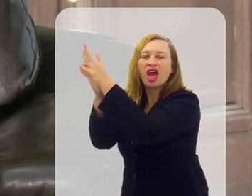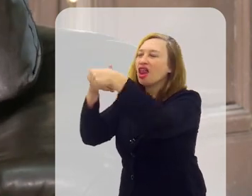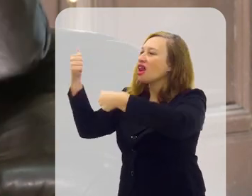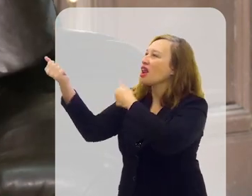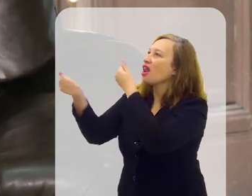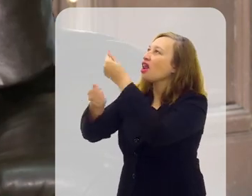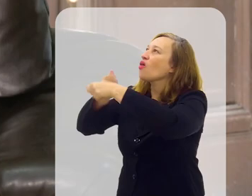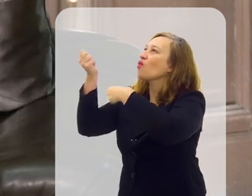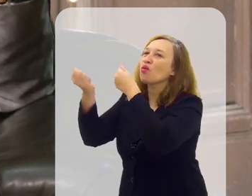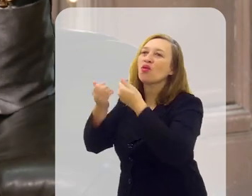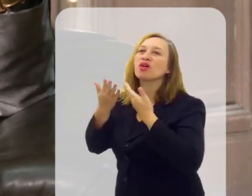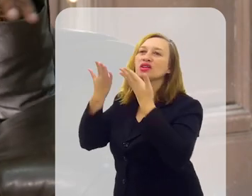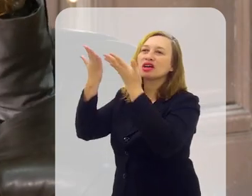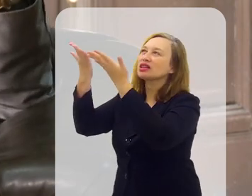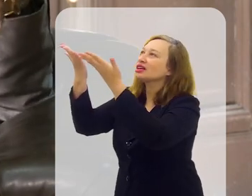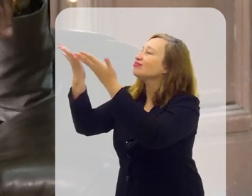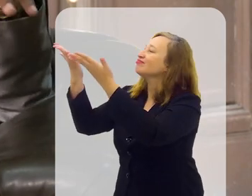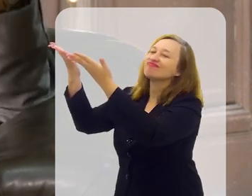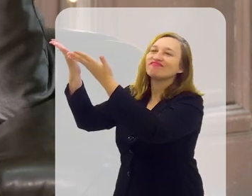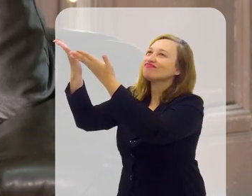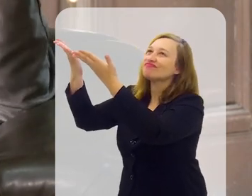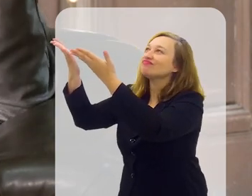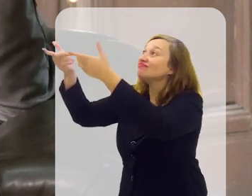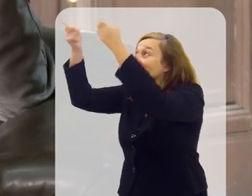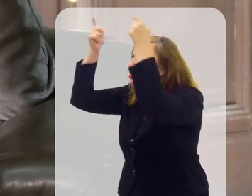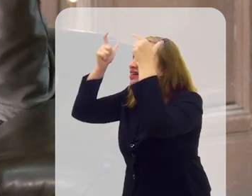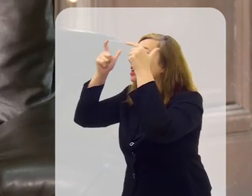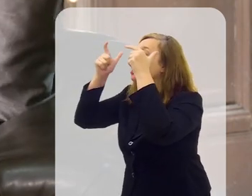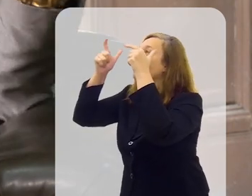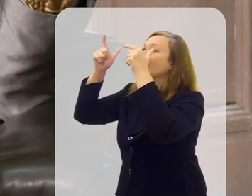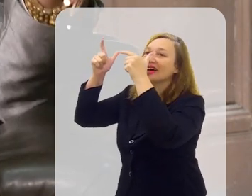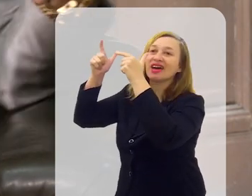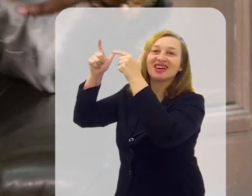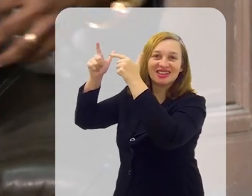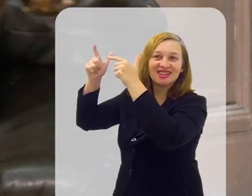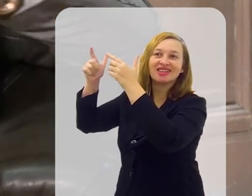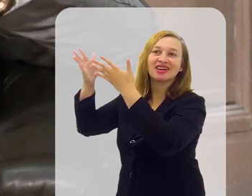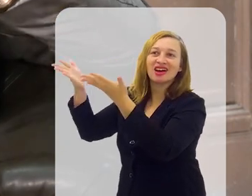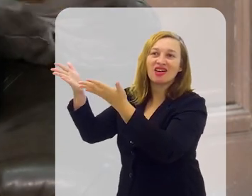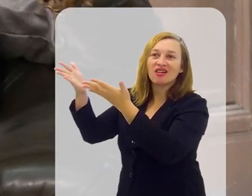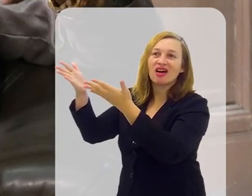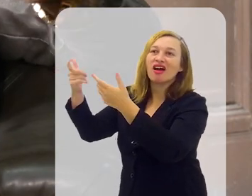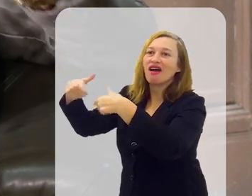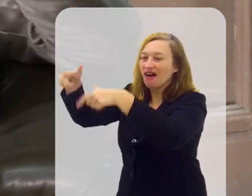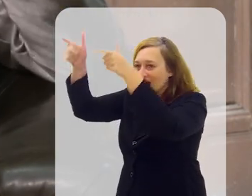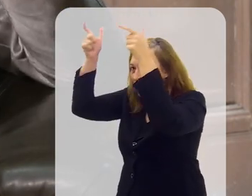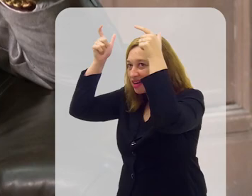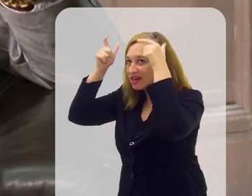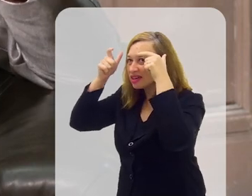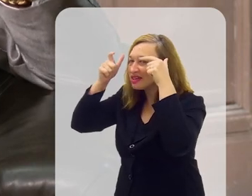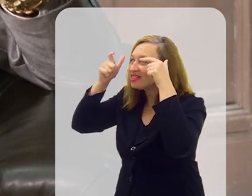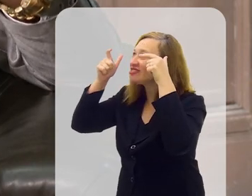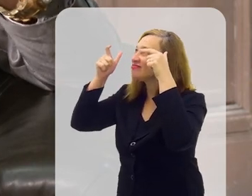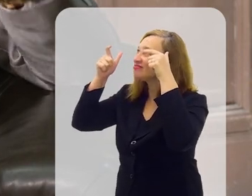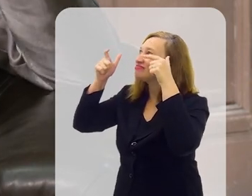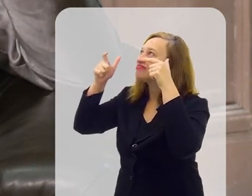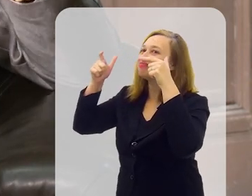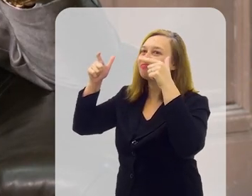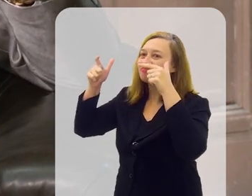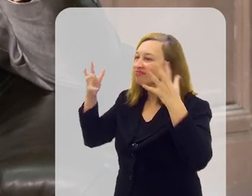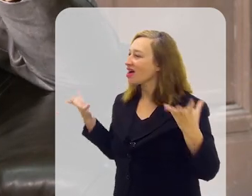aleluia. Coisa sejam linda. Dados ao rei. Aí eu gastei, né? Uhum. Eu falei. All